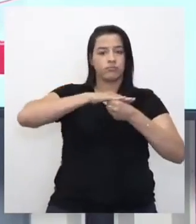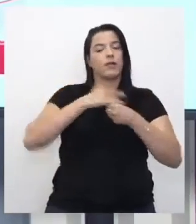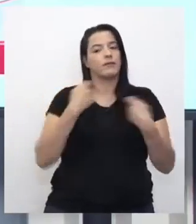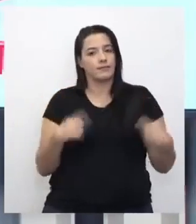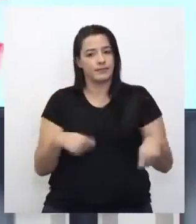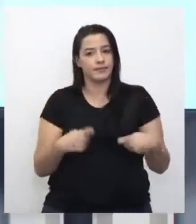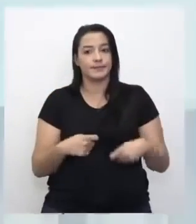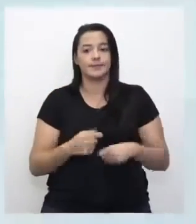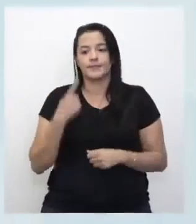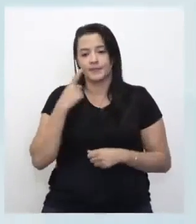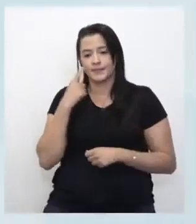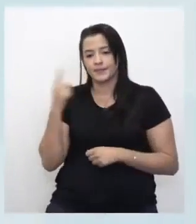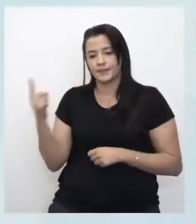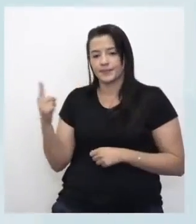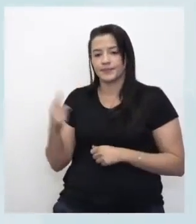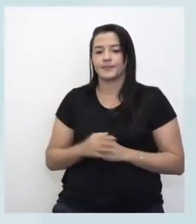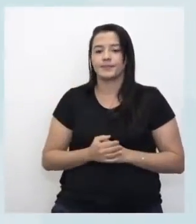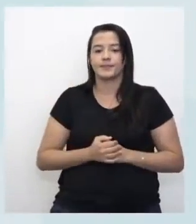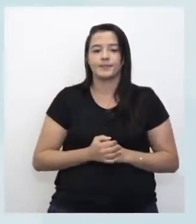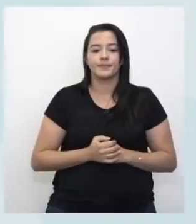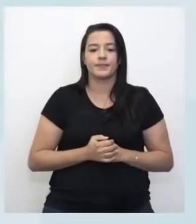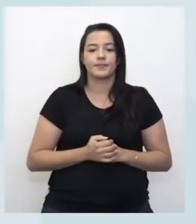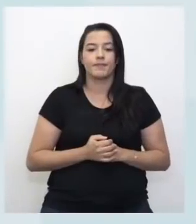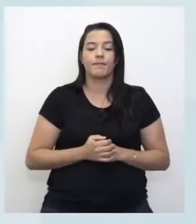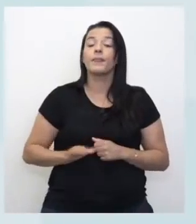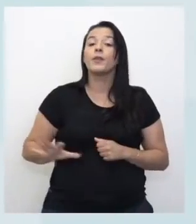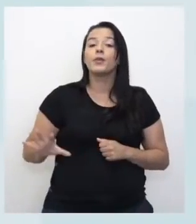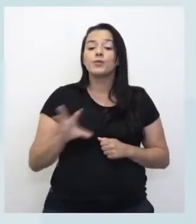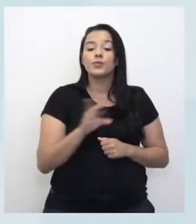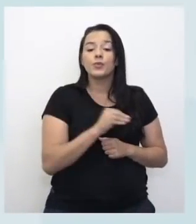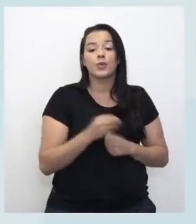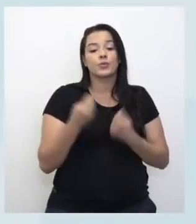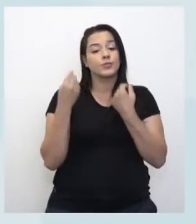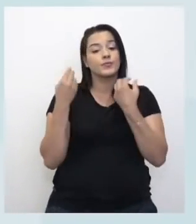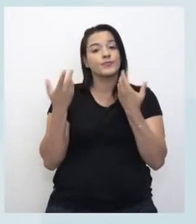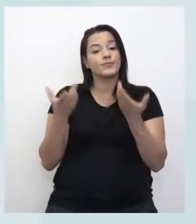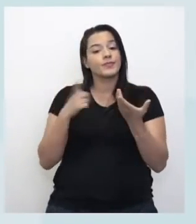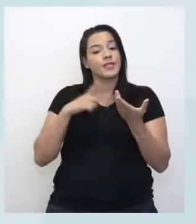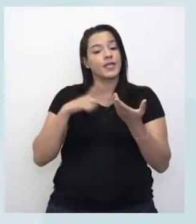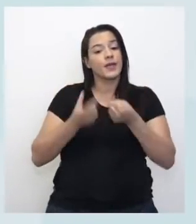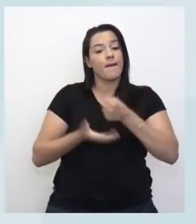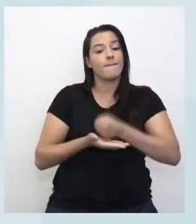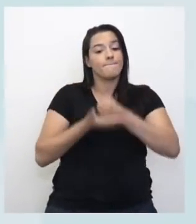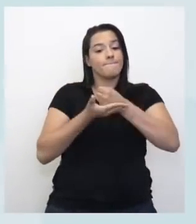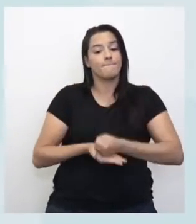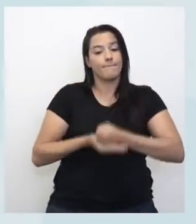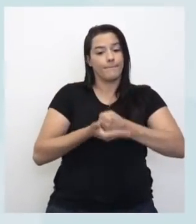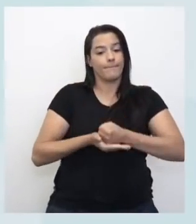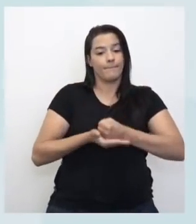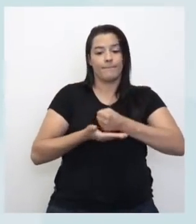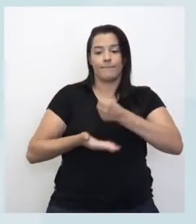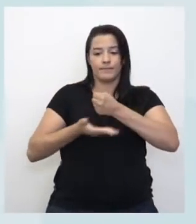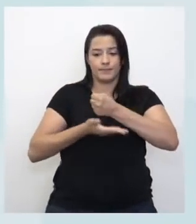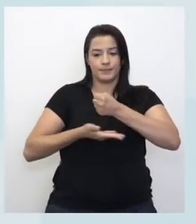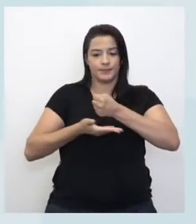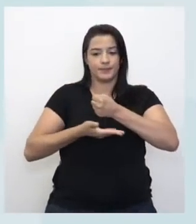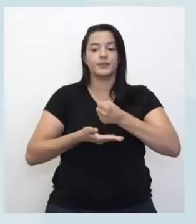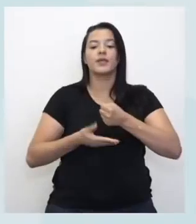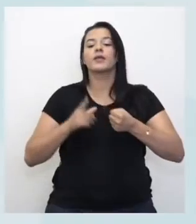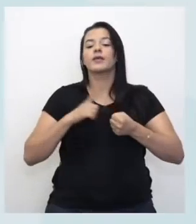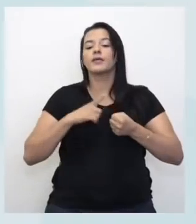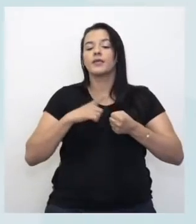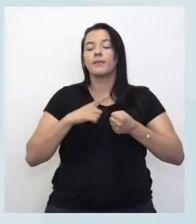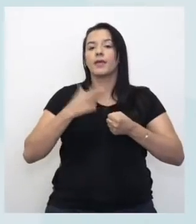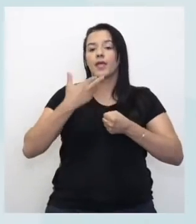superior. Observe, todos eles são apoiados numa base de baixo e essa